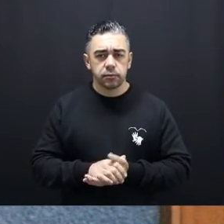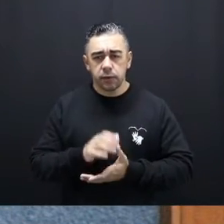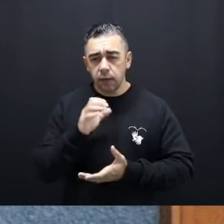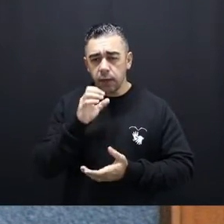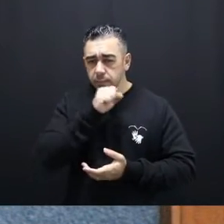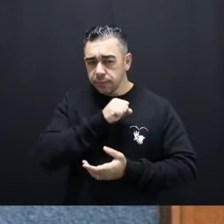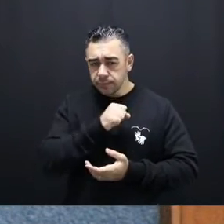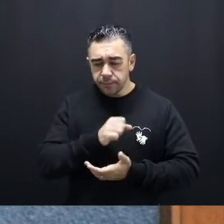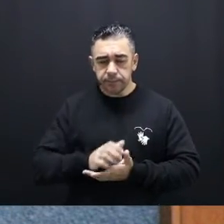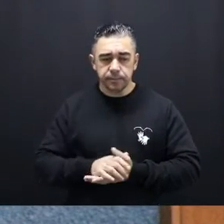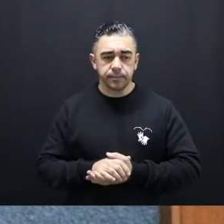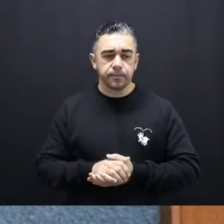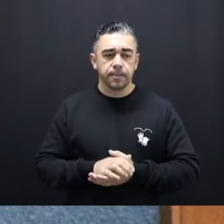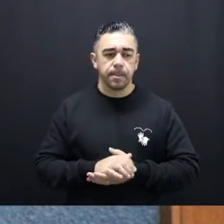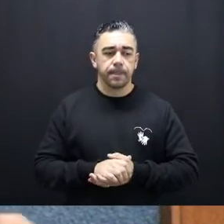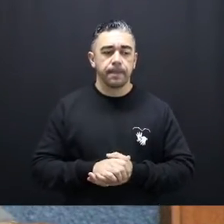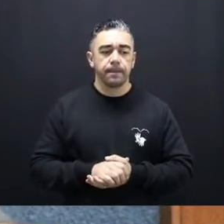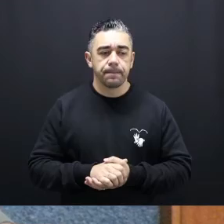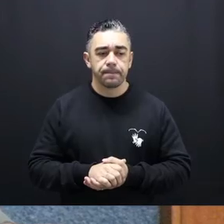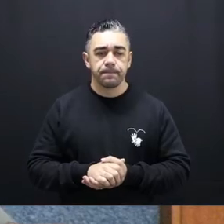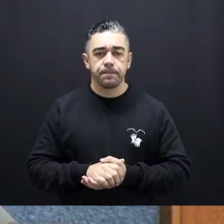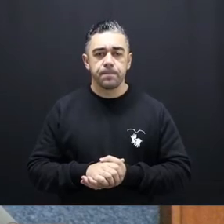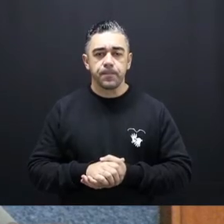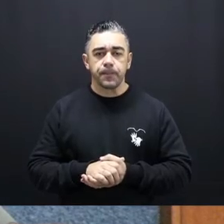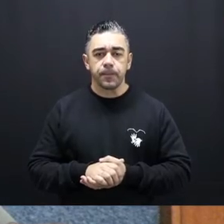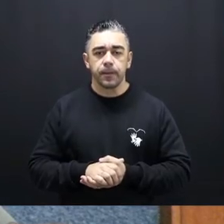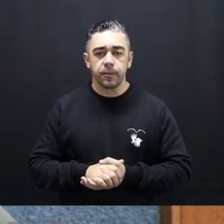rápido é um